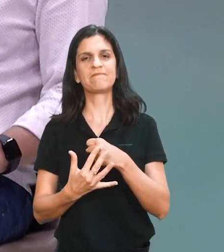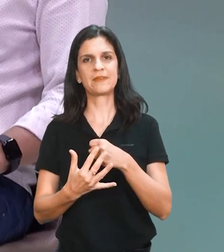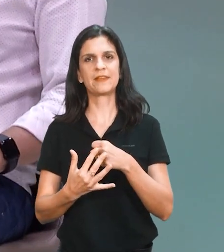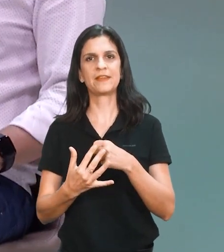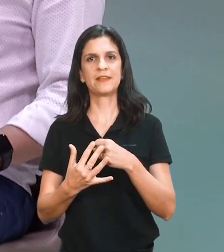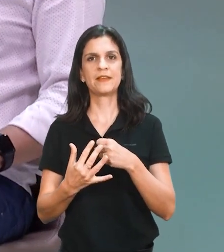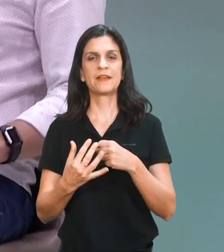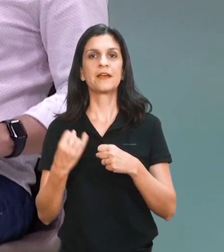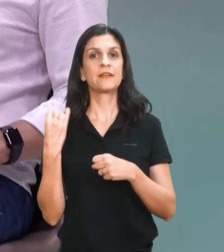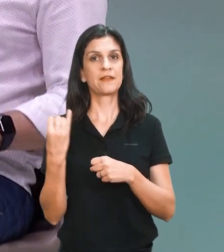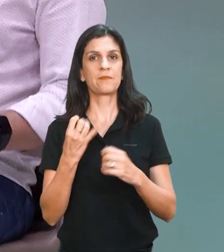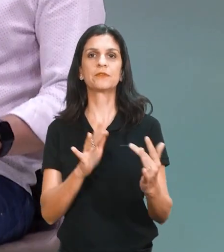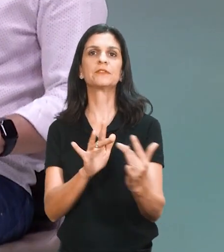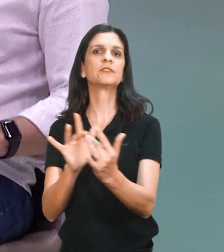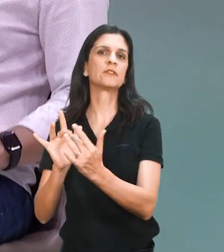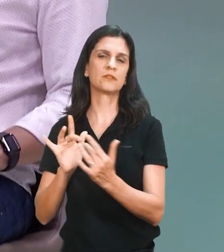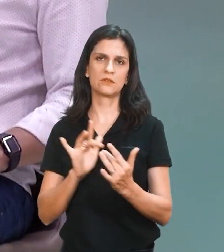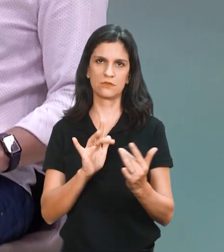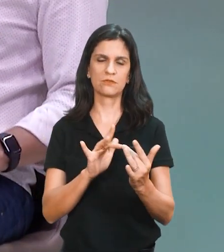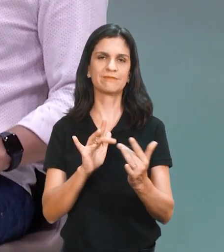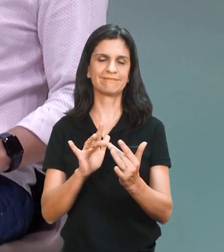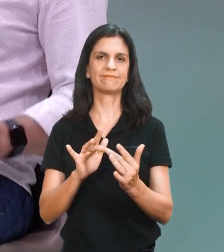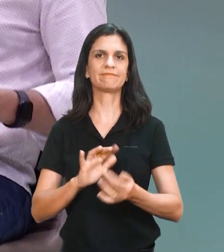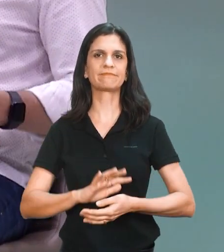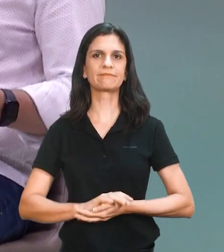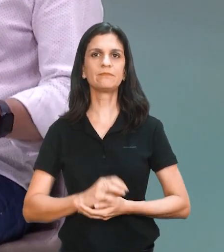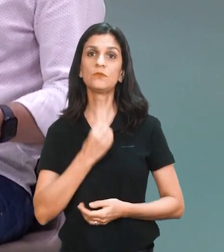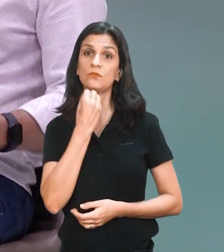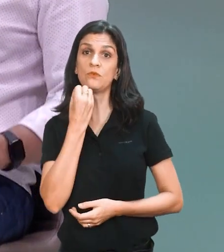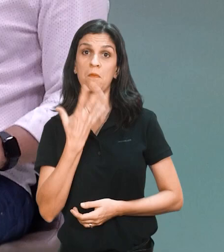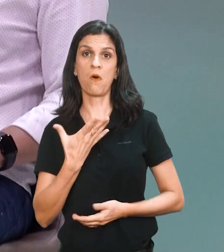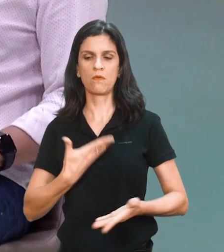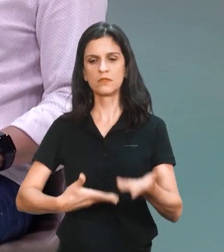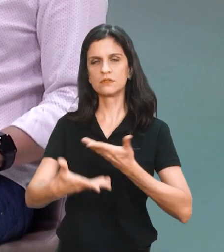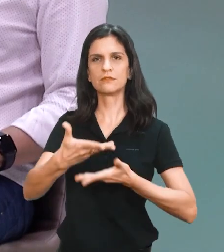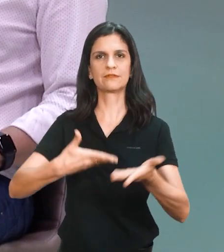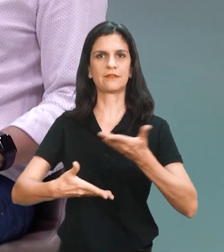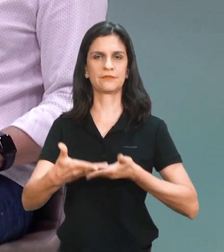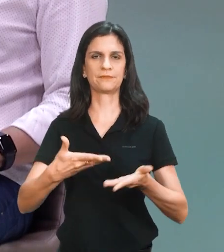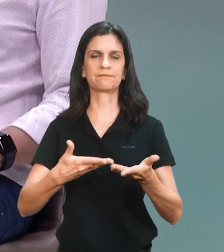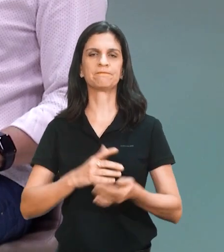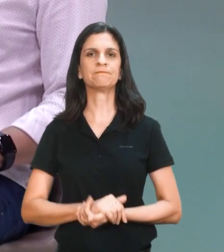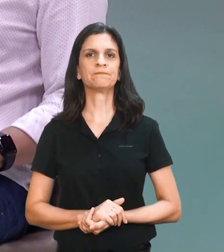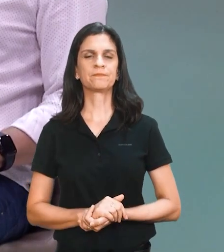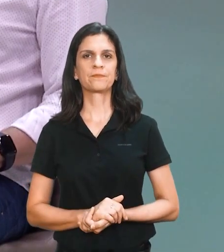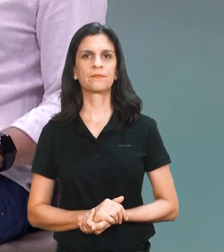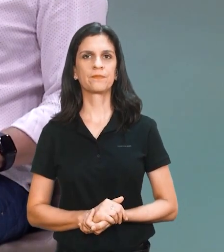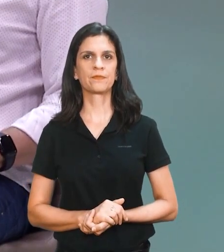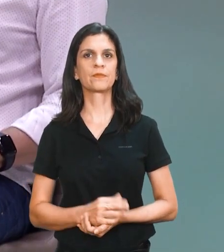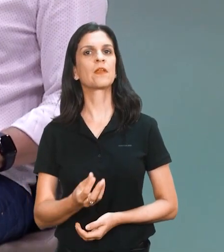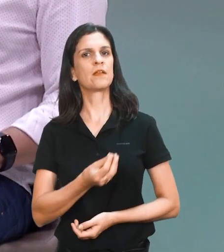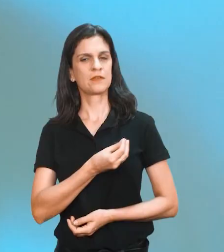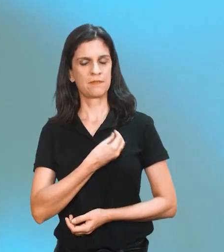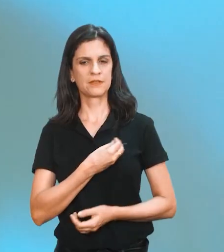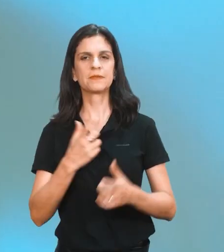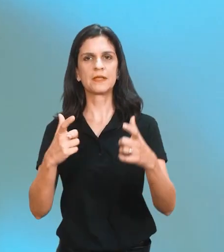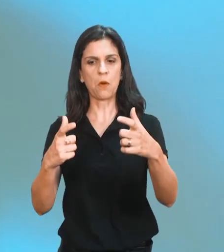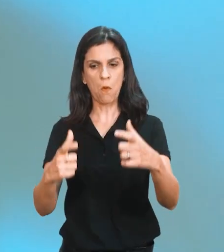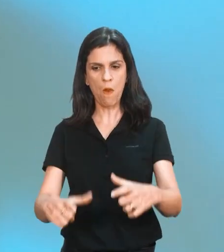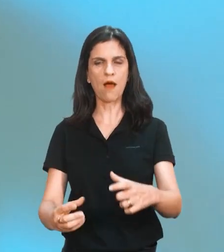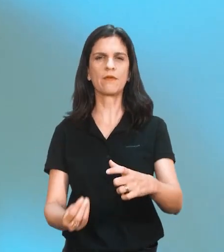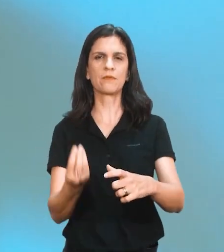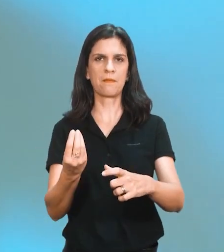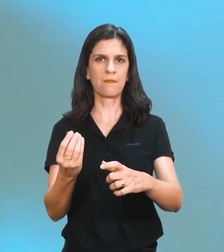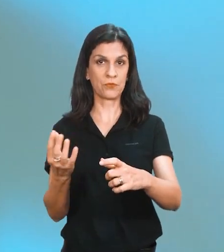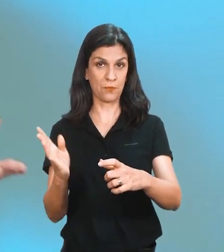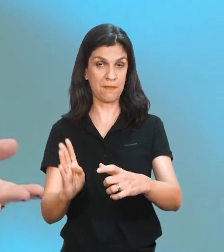coisas, então é uma maneira da gente estar lá. E a receptividade tem sido muito boa. As pessoas ficam muito contentes. Essa